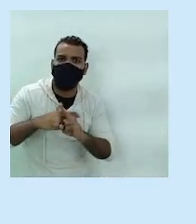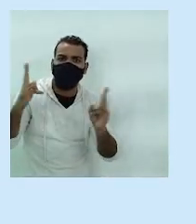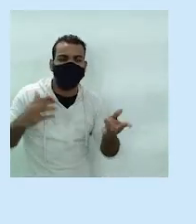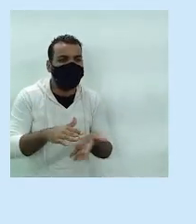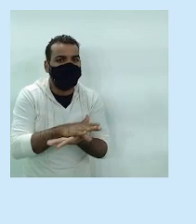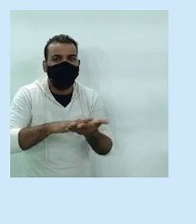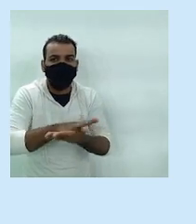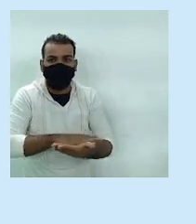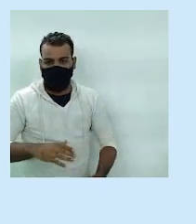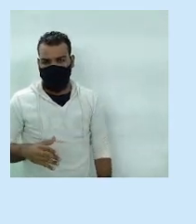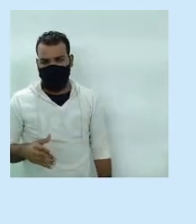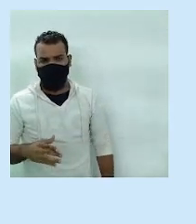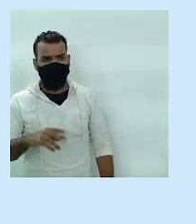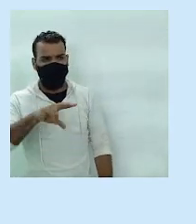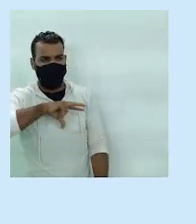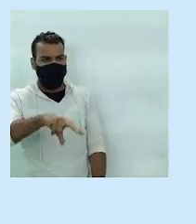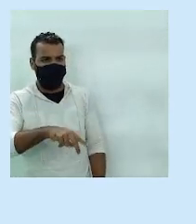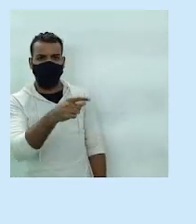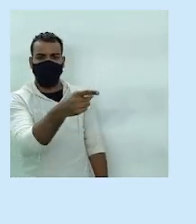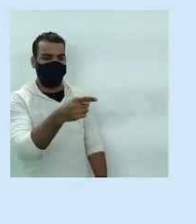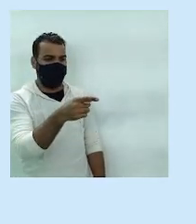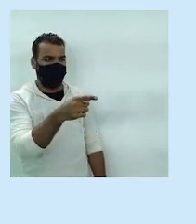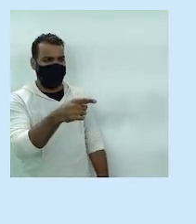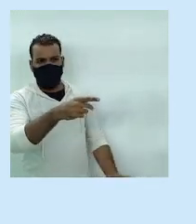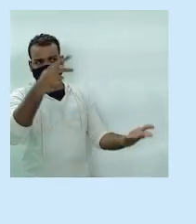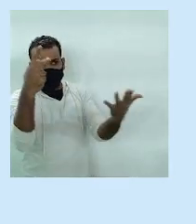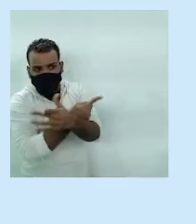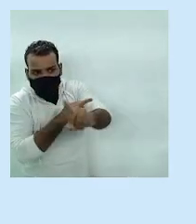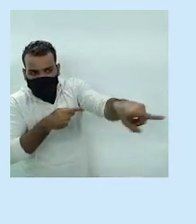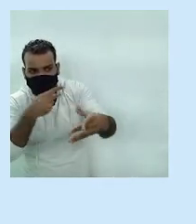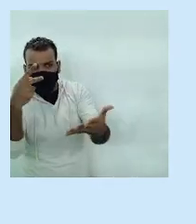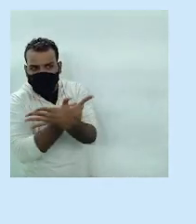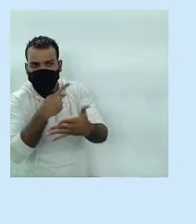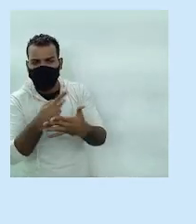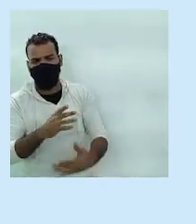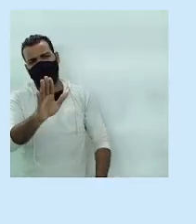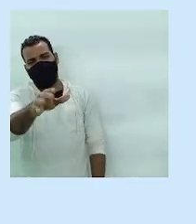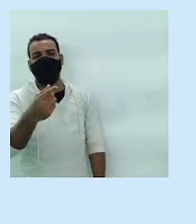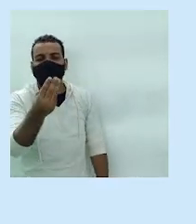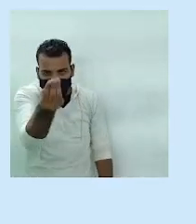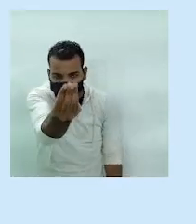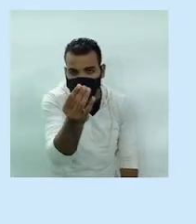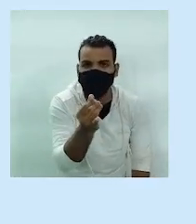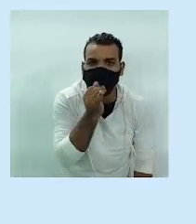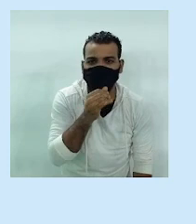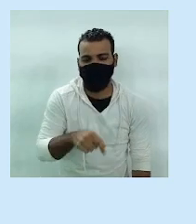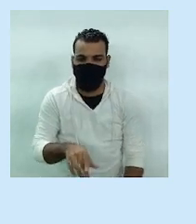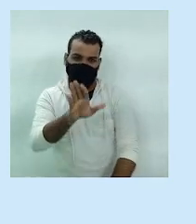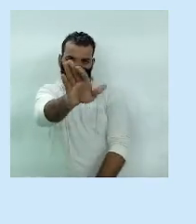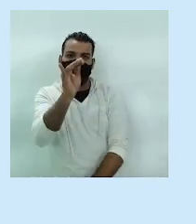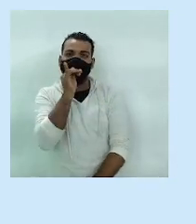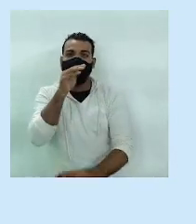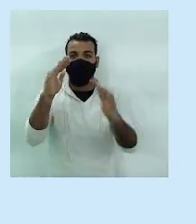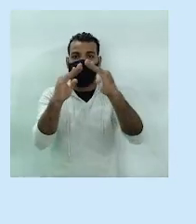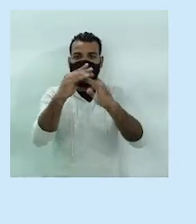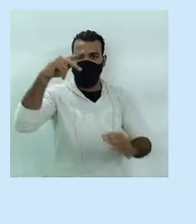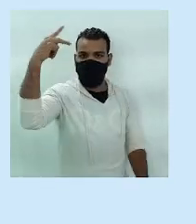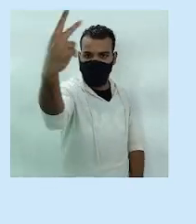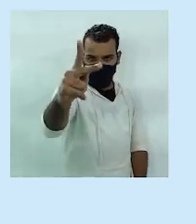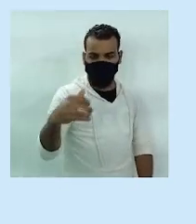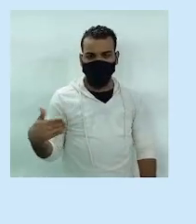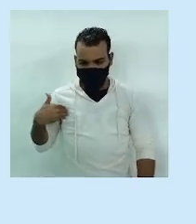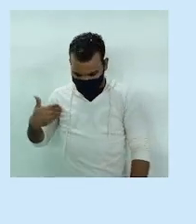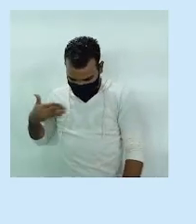extintos. Interessante, né? Interessante. O cara chega na casa dos nativos, impõe